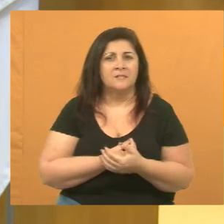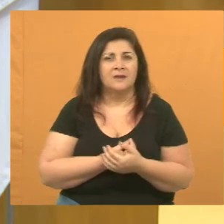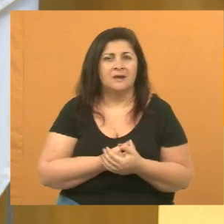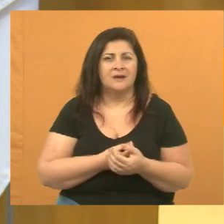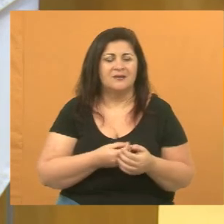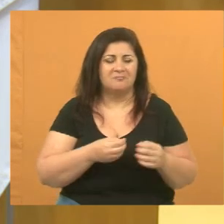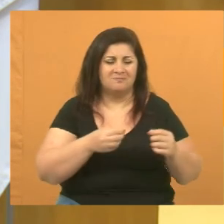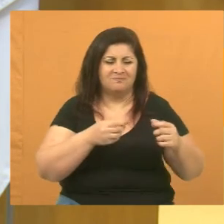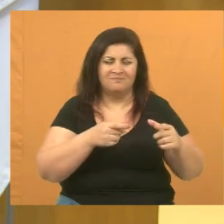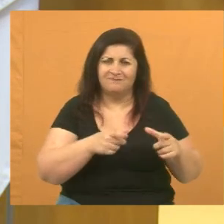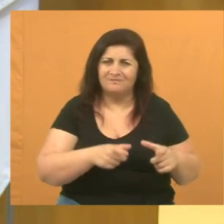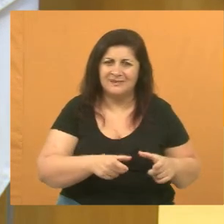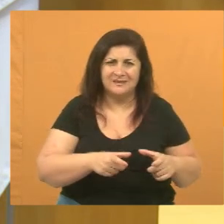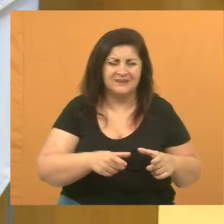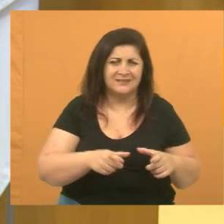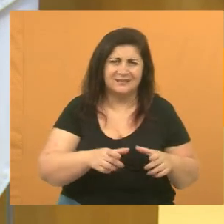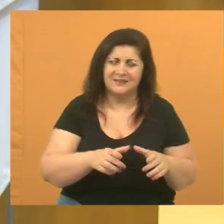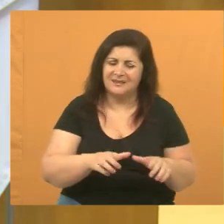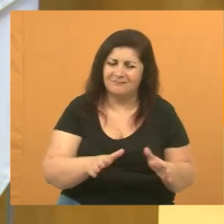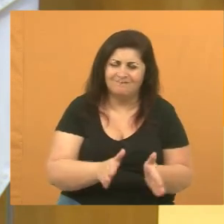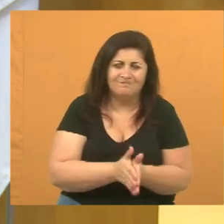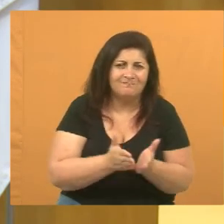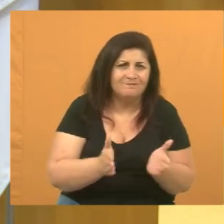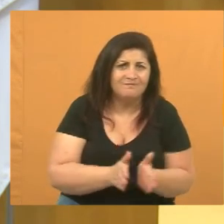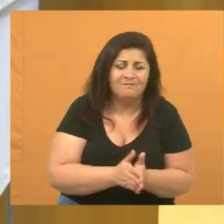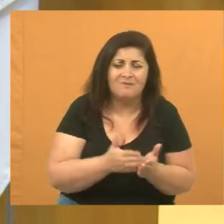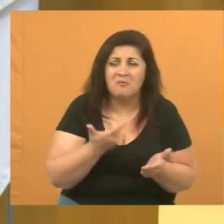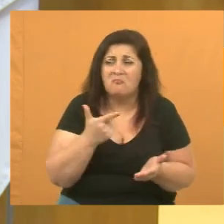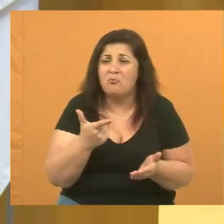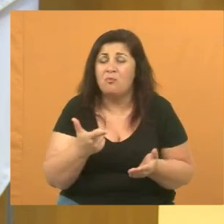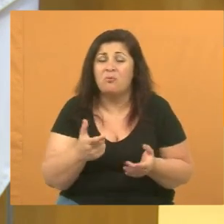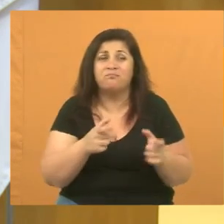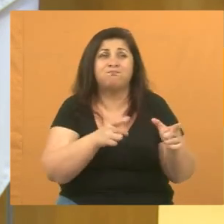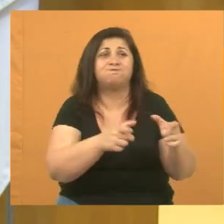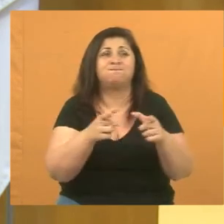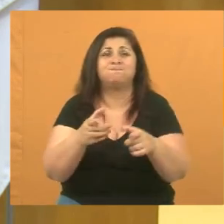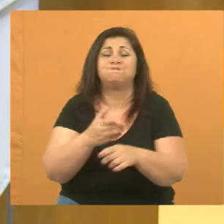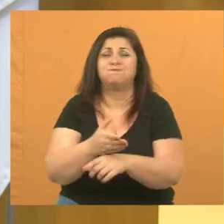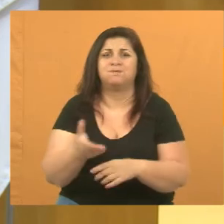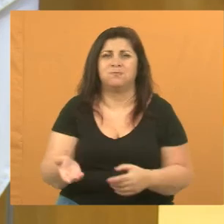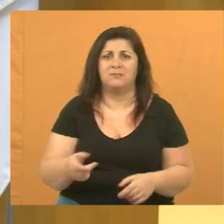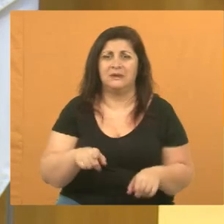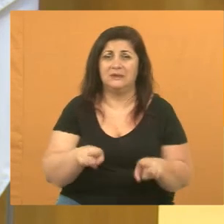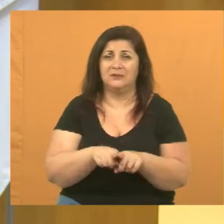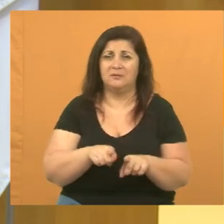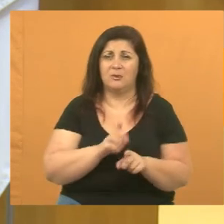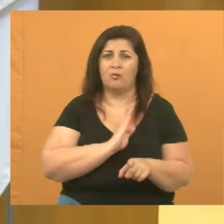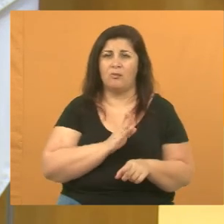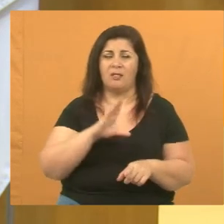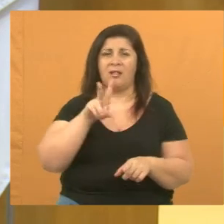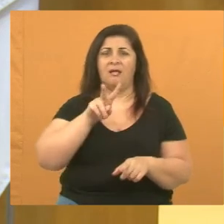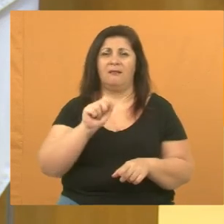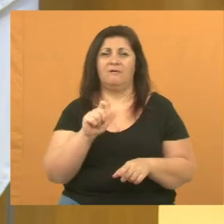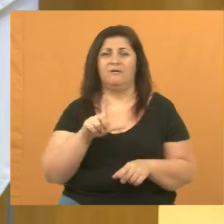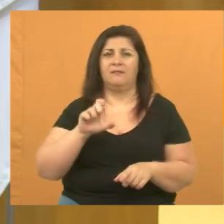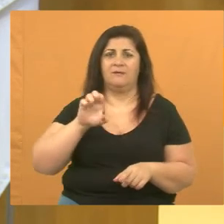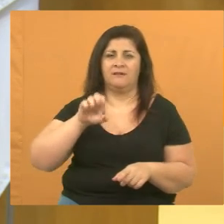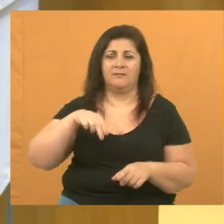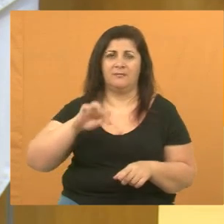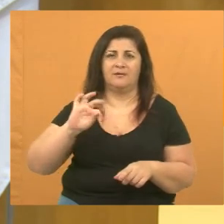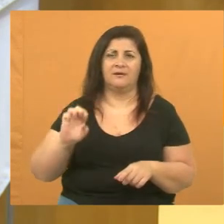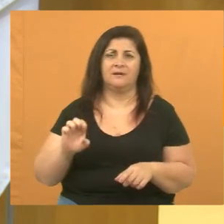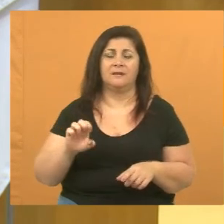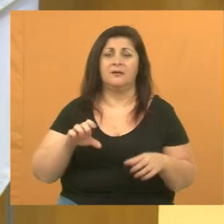condições subhumanas, porque não tem para onde ir. Temos aqui também um Coração Valente, é